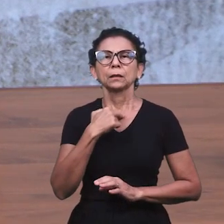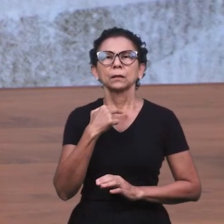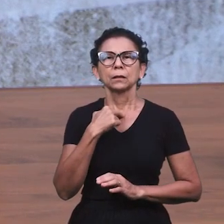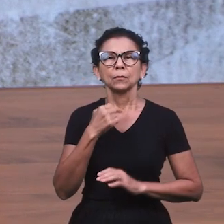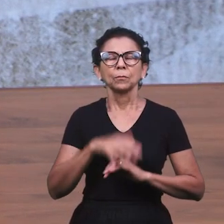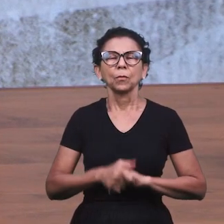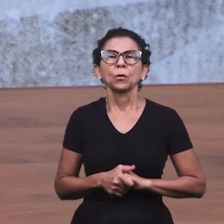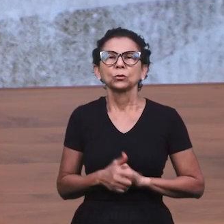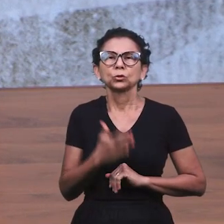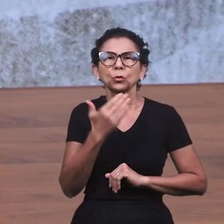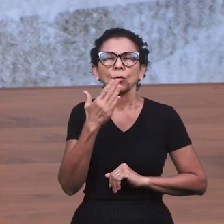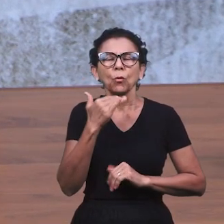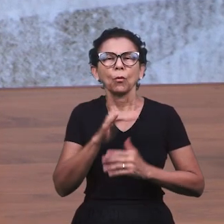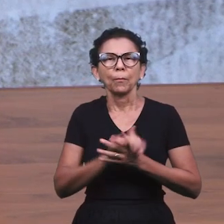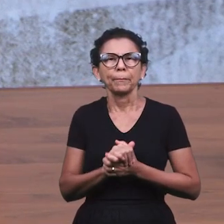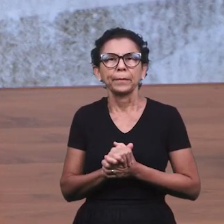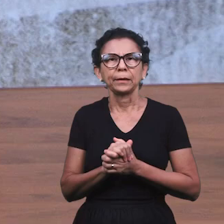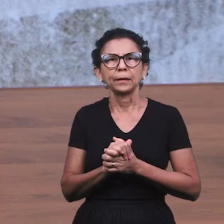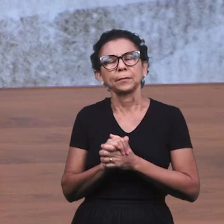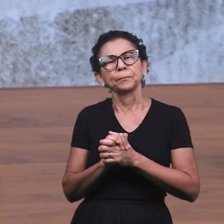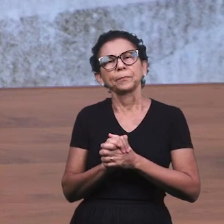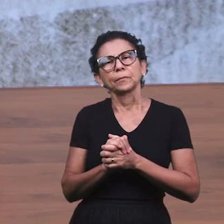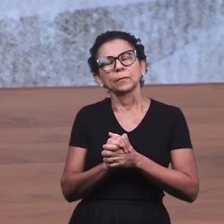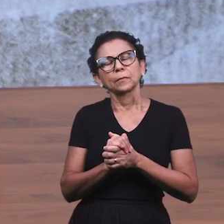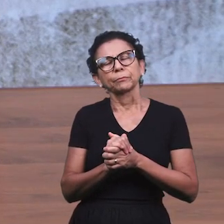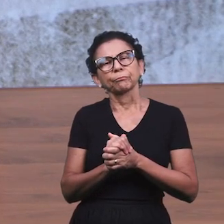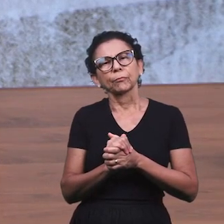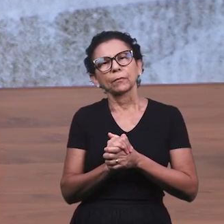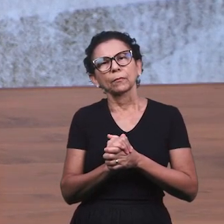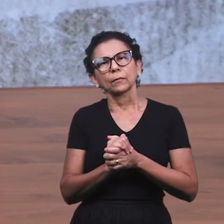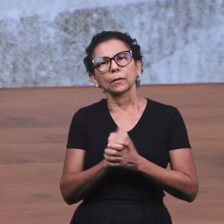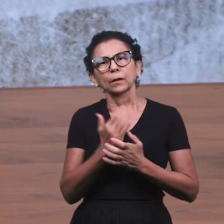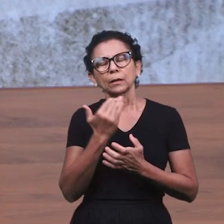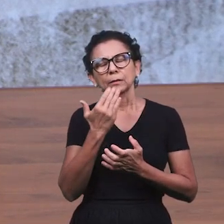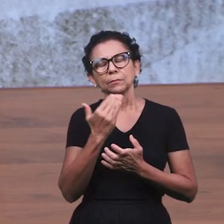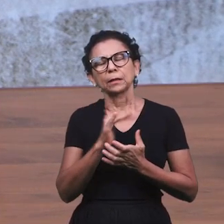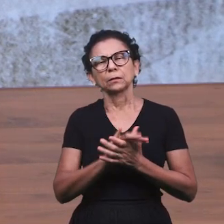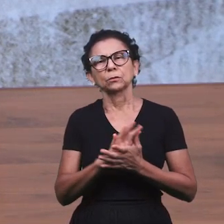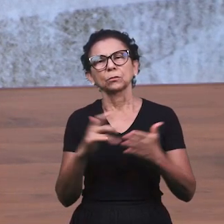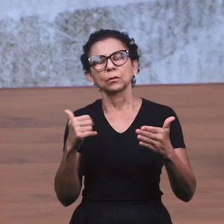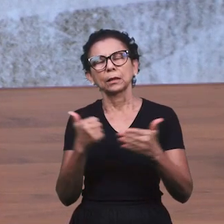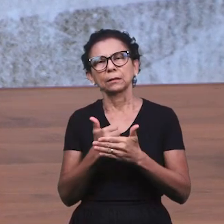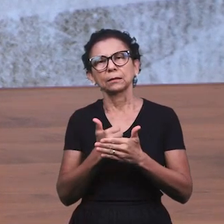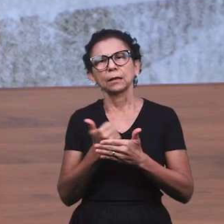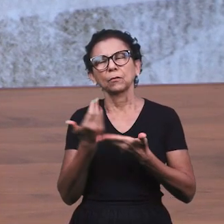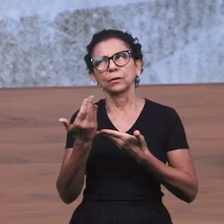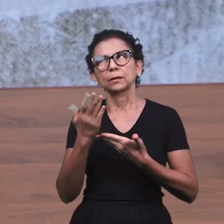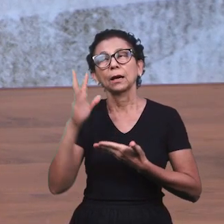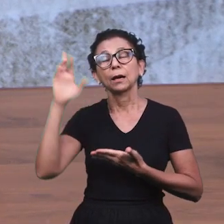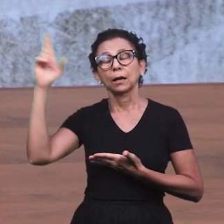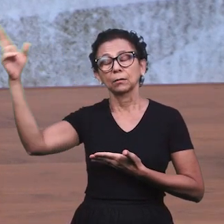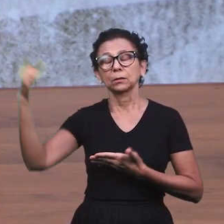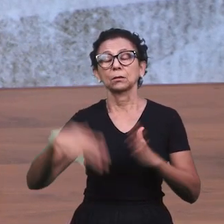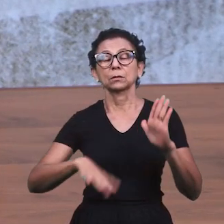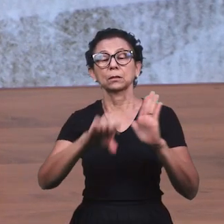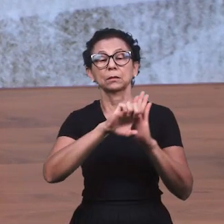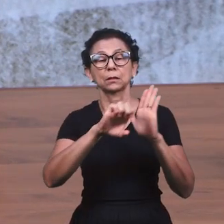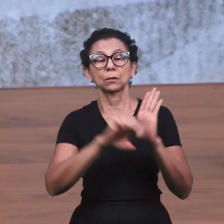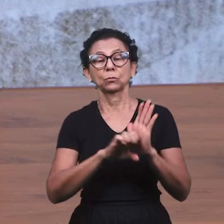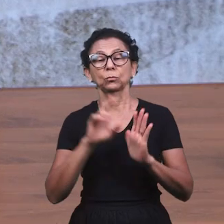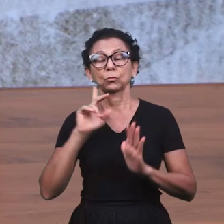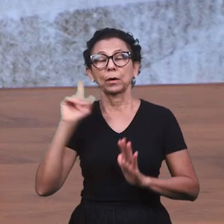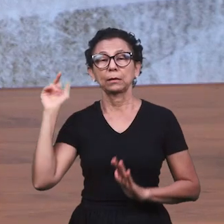mesmo dia em que trouxerdes a oferta do vosso Deus. Estatuto perpétuo é por